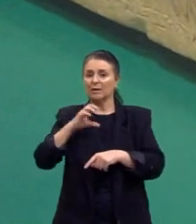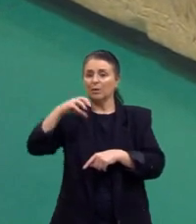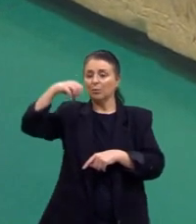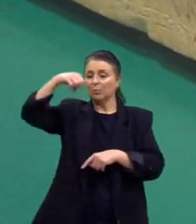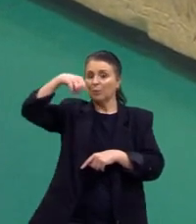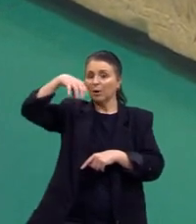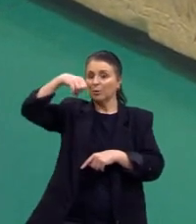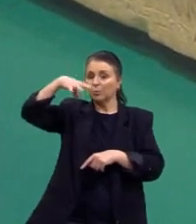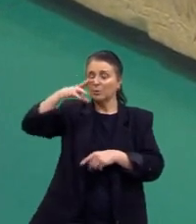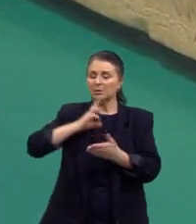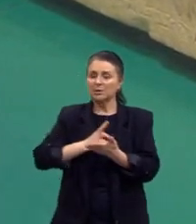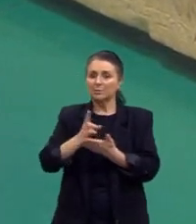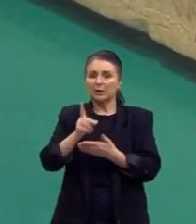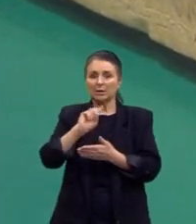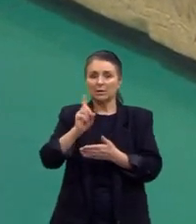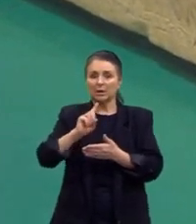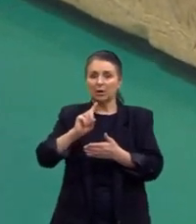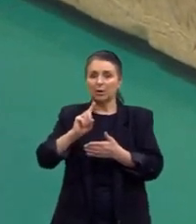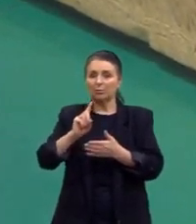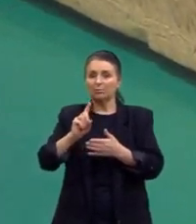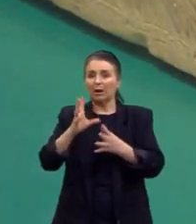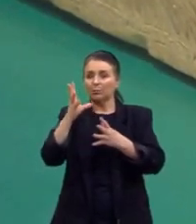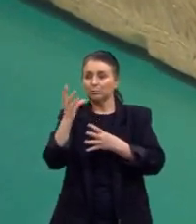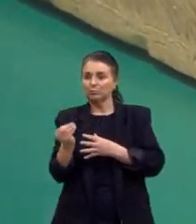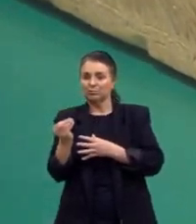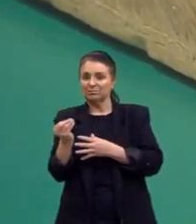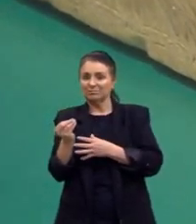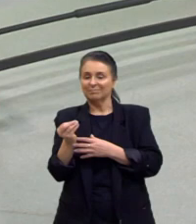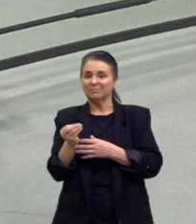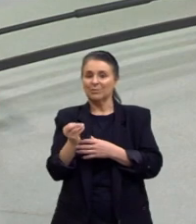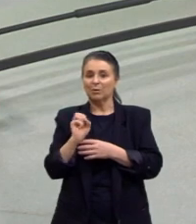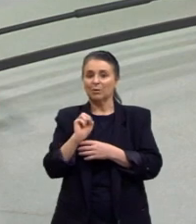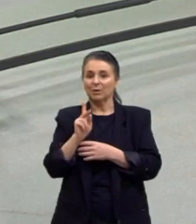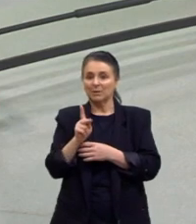aqui e que para ele não queime, certo, pessoal?